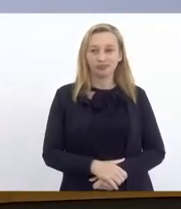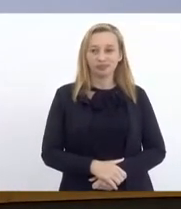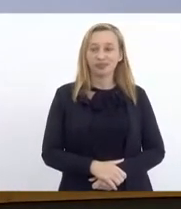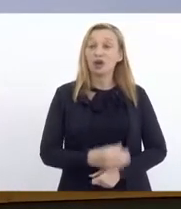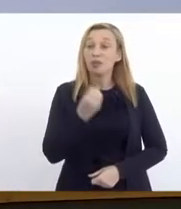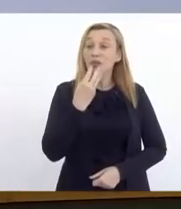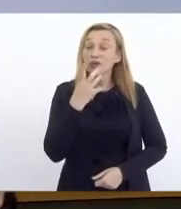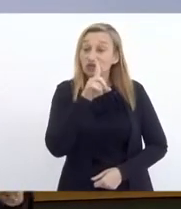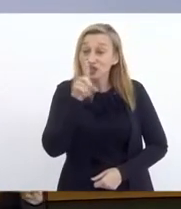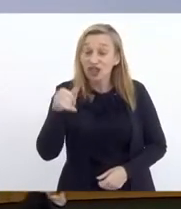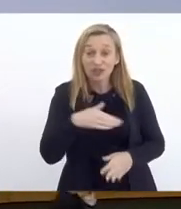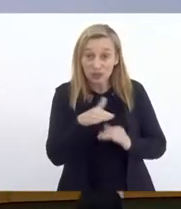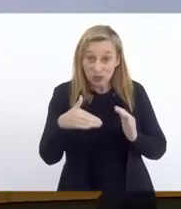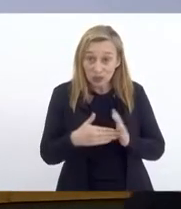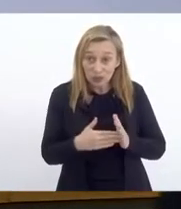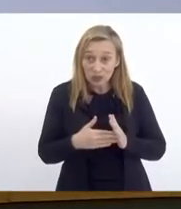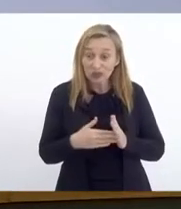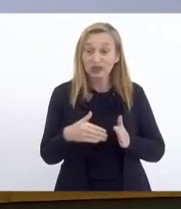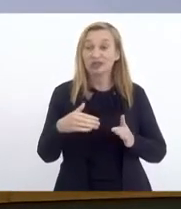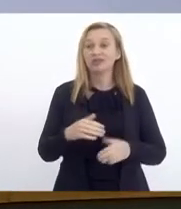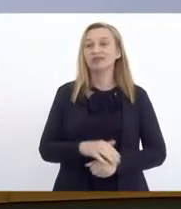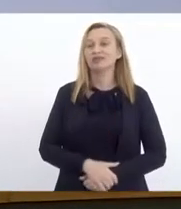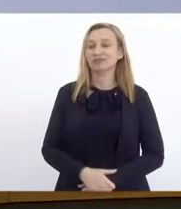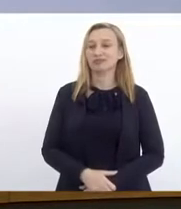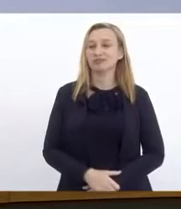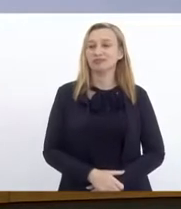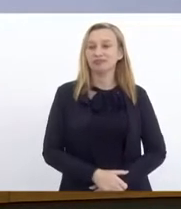Bom dia a todos. Bom dia, senhores e senhoras.